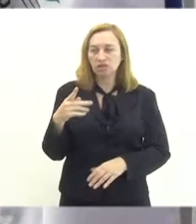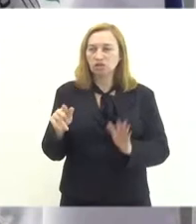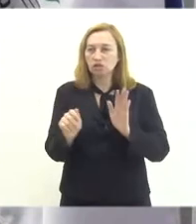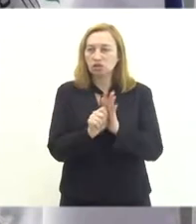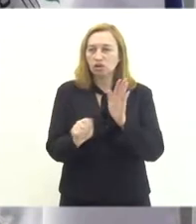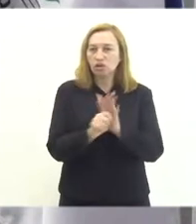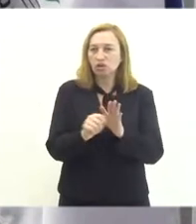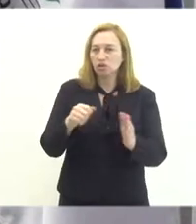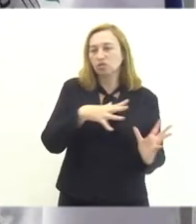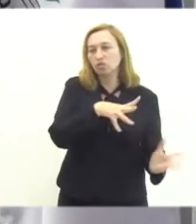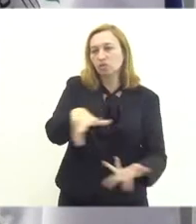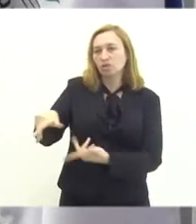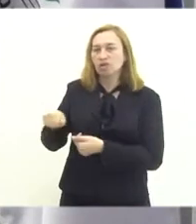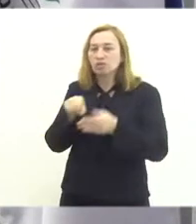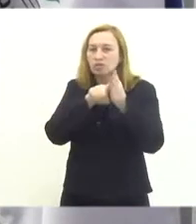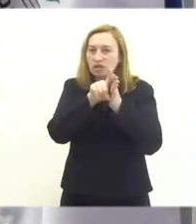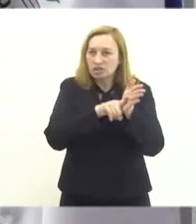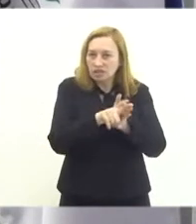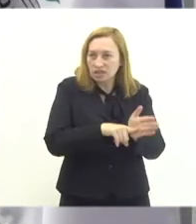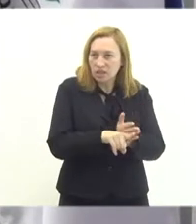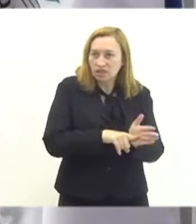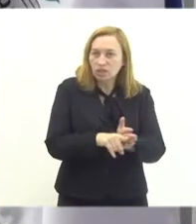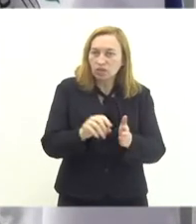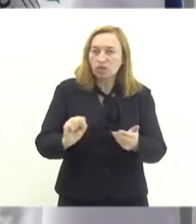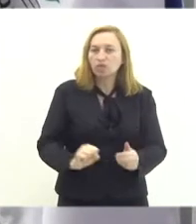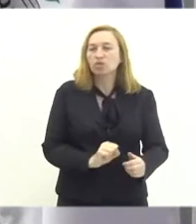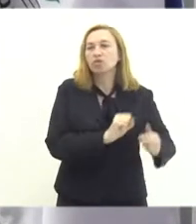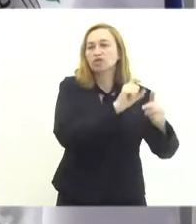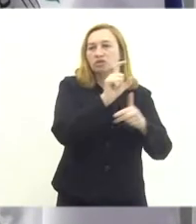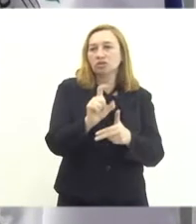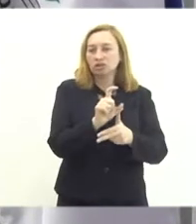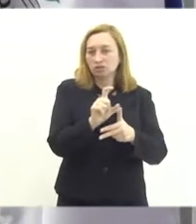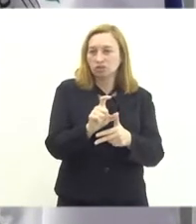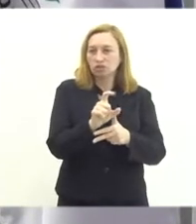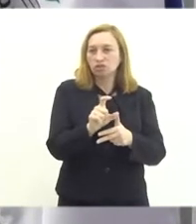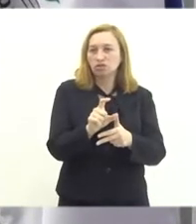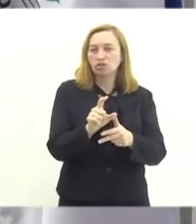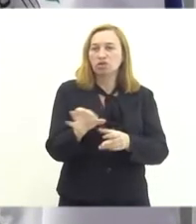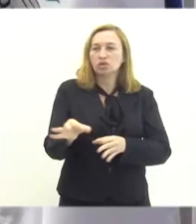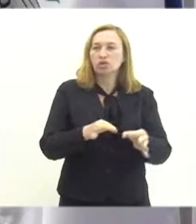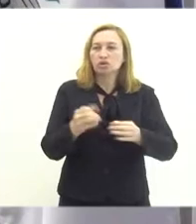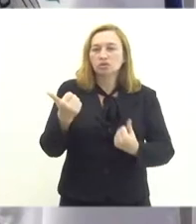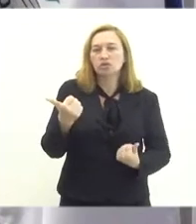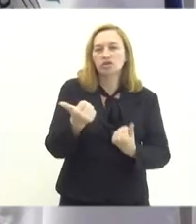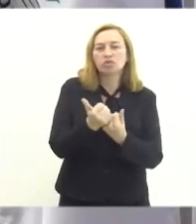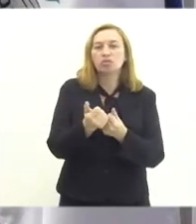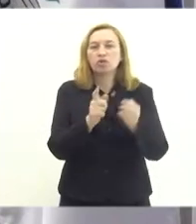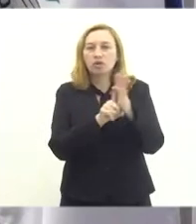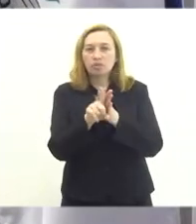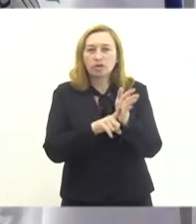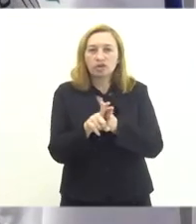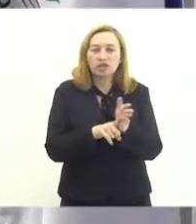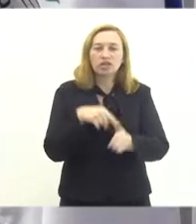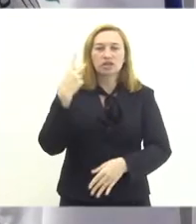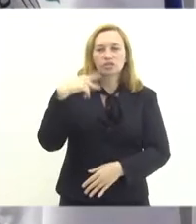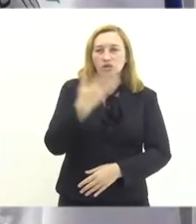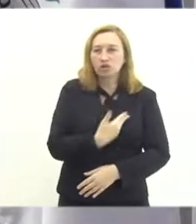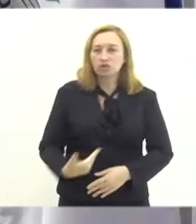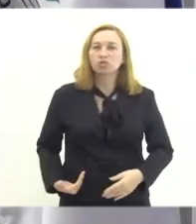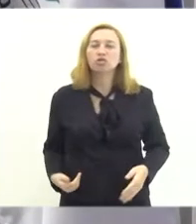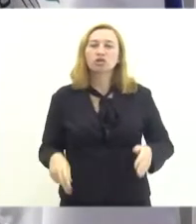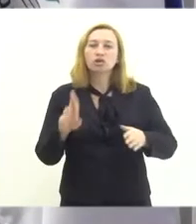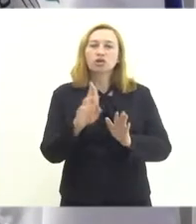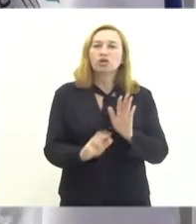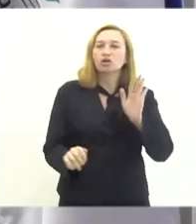segundo o pesquisador da escola e coordenador executivo do programa do institucional de apoio a pesquisas e políticas públicas